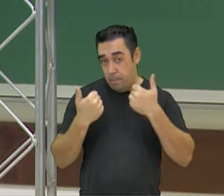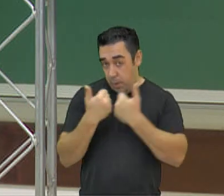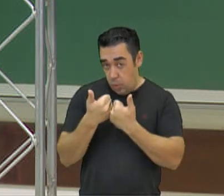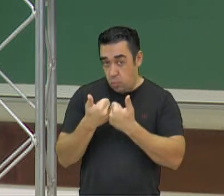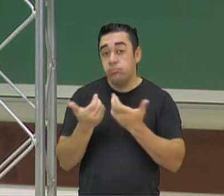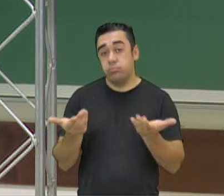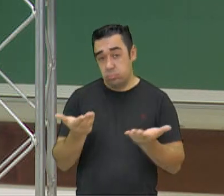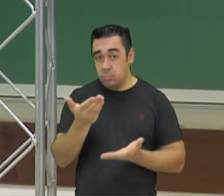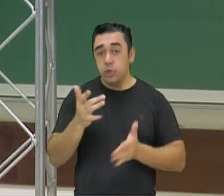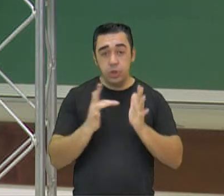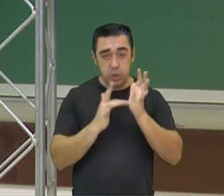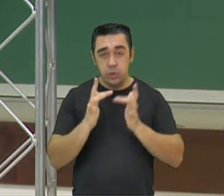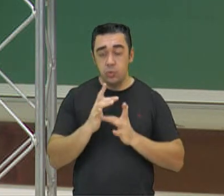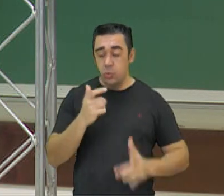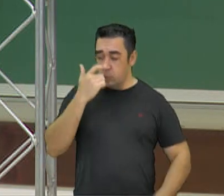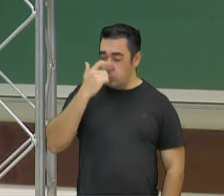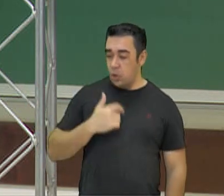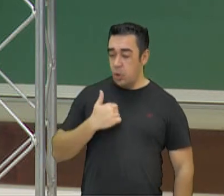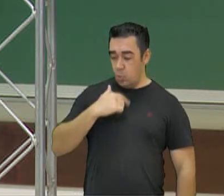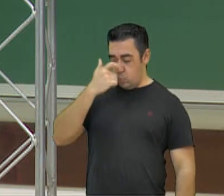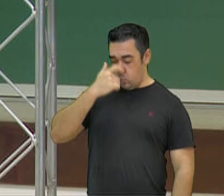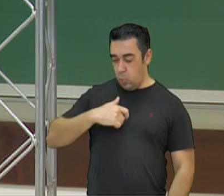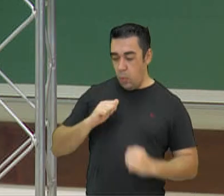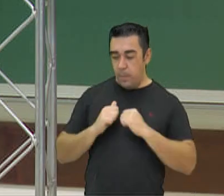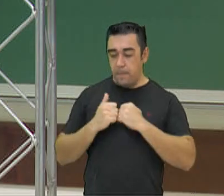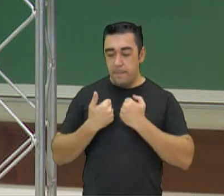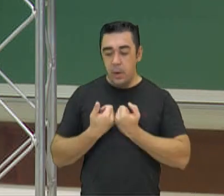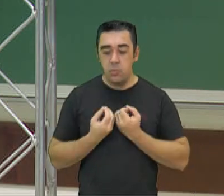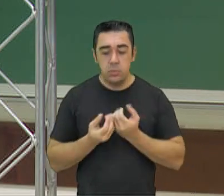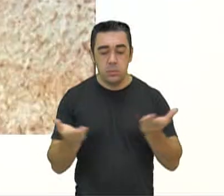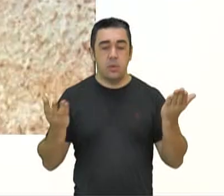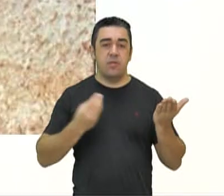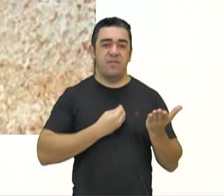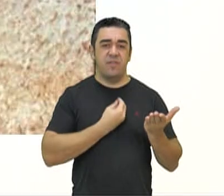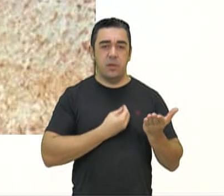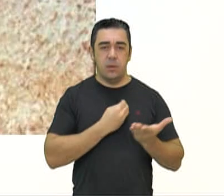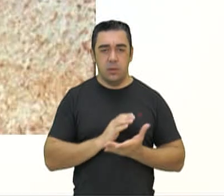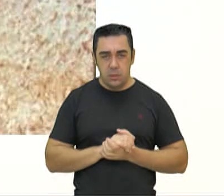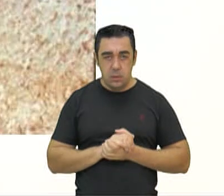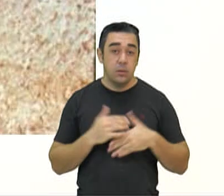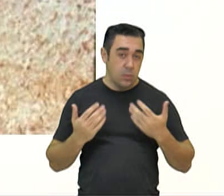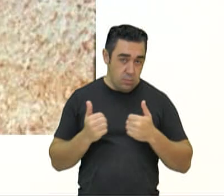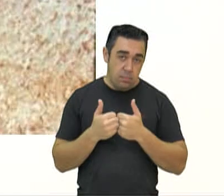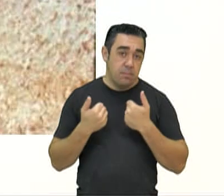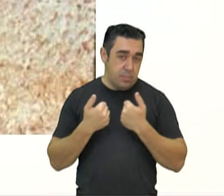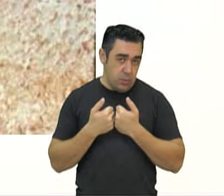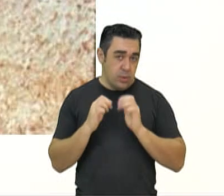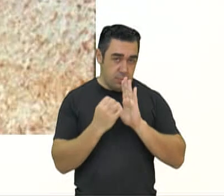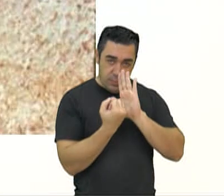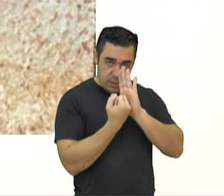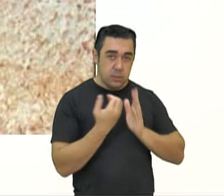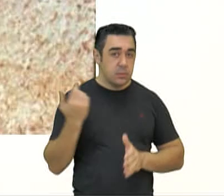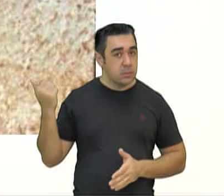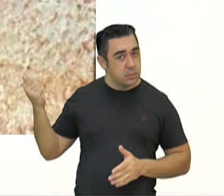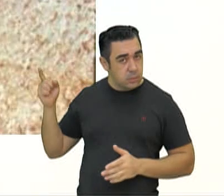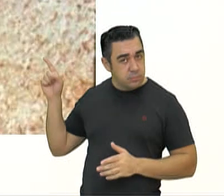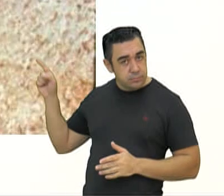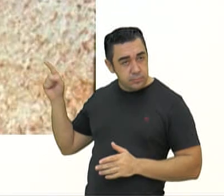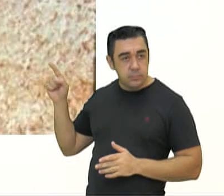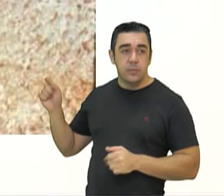como Jesus Cristo falava, eu sou o pão da vida. Então, o pão, ele começa a ser representação e ele começa a ser representado na